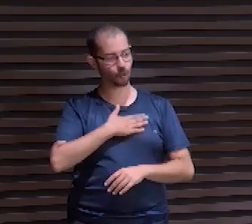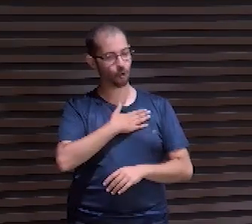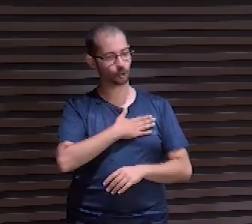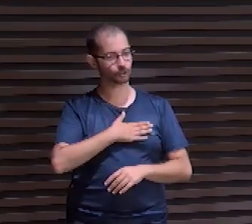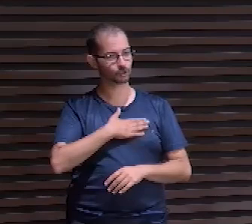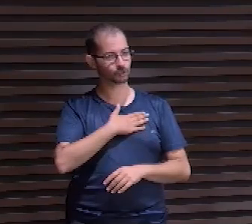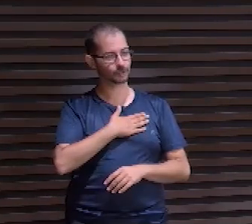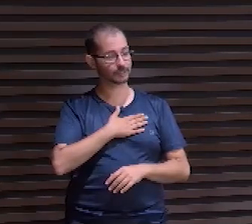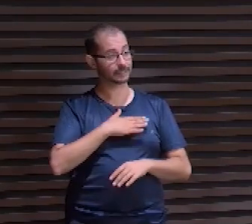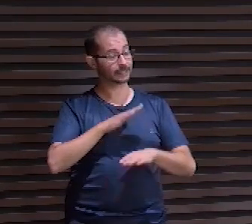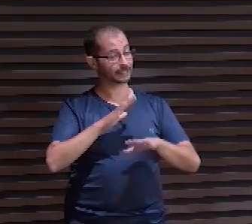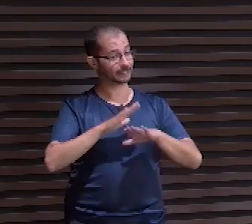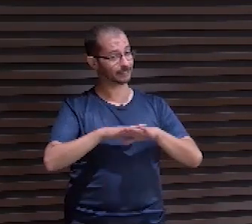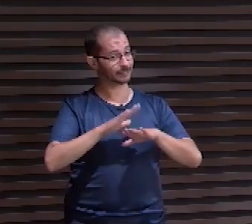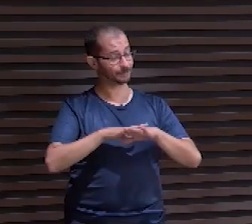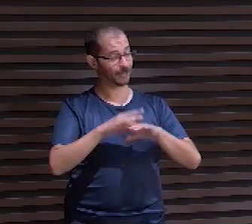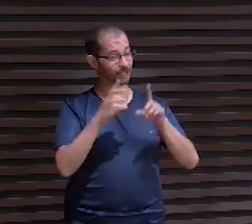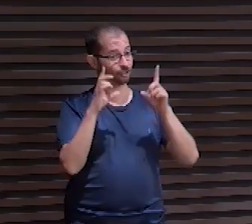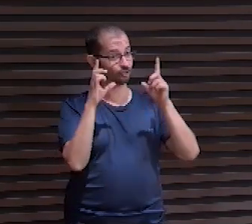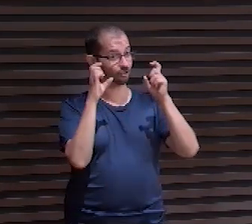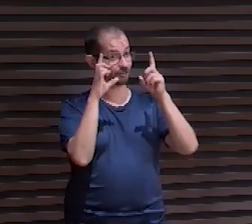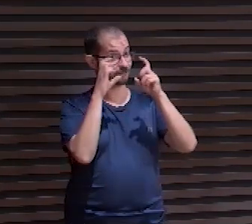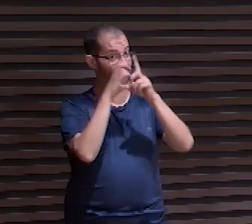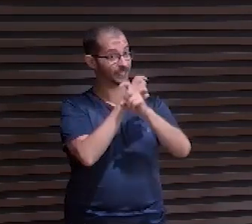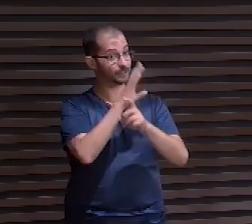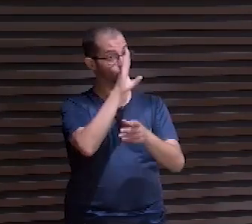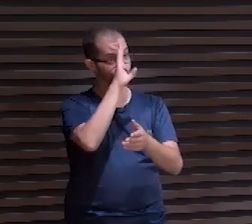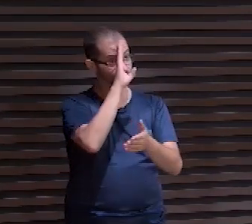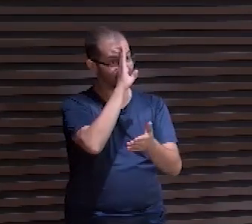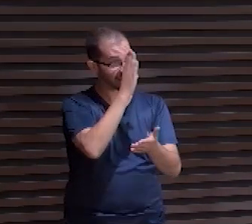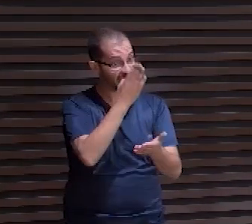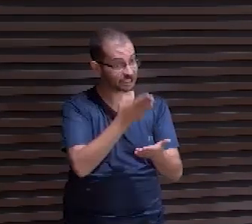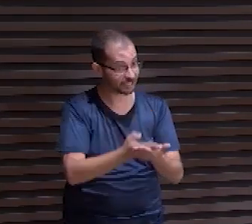mais difíceis de acreditar